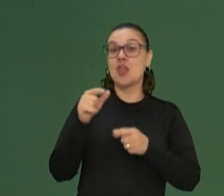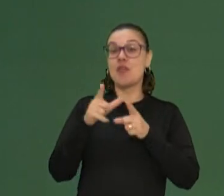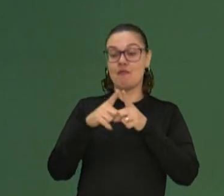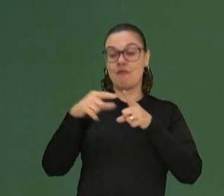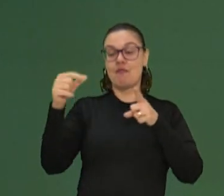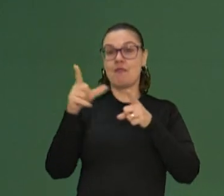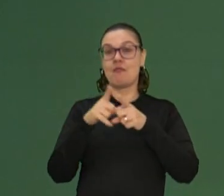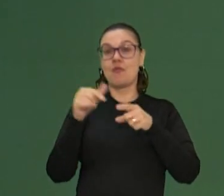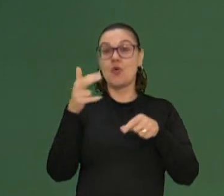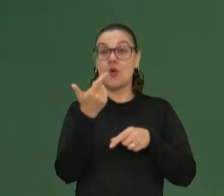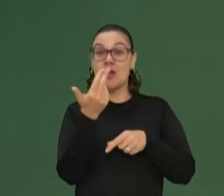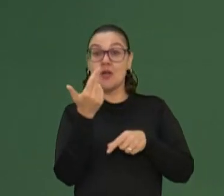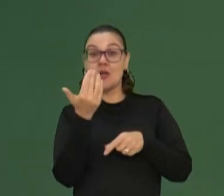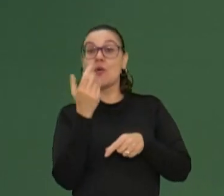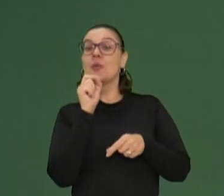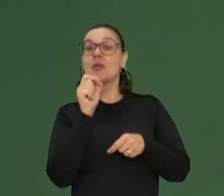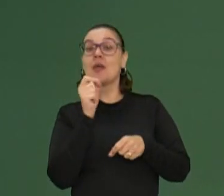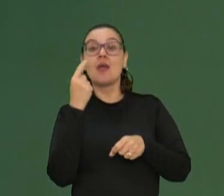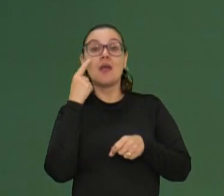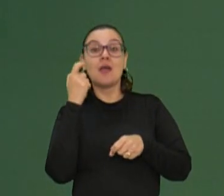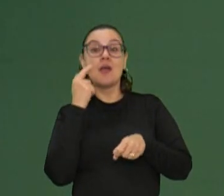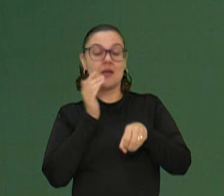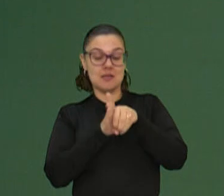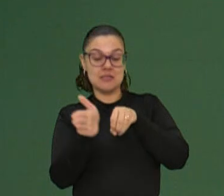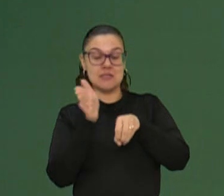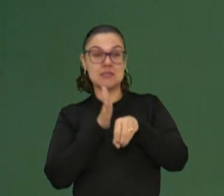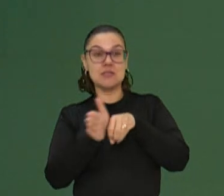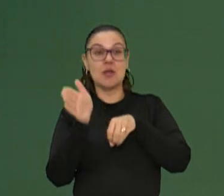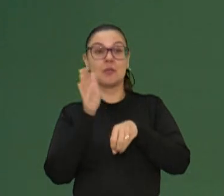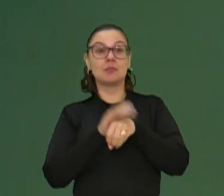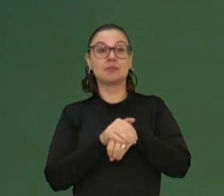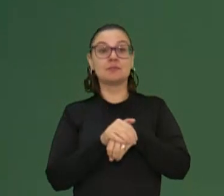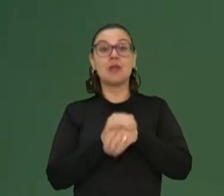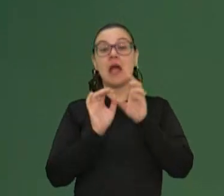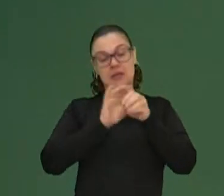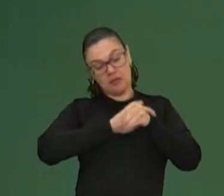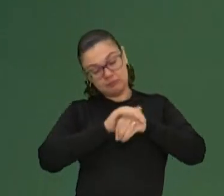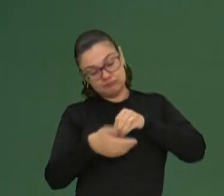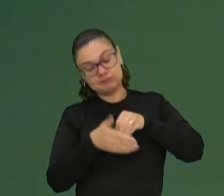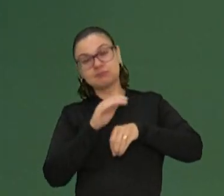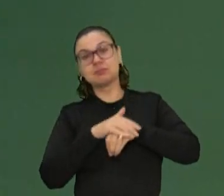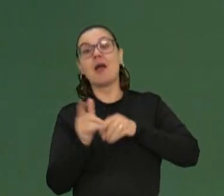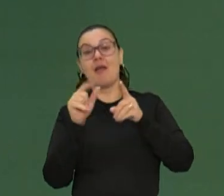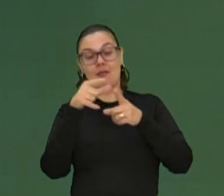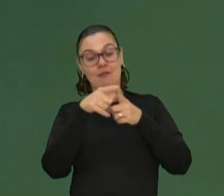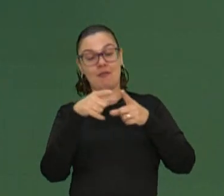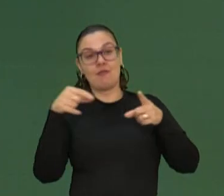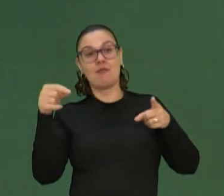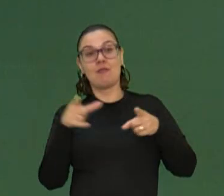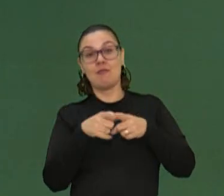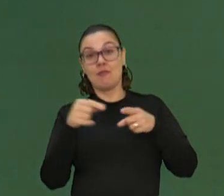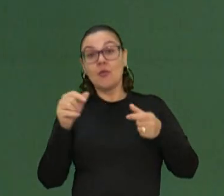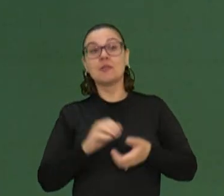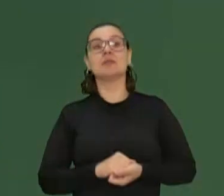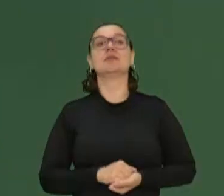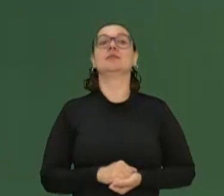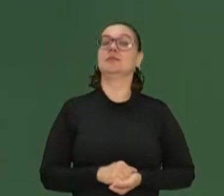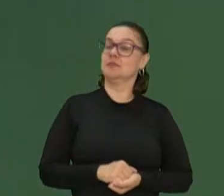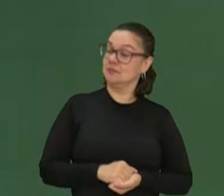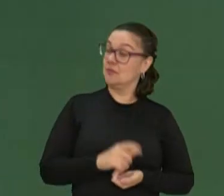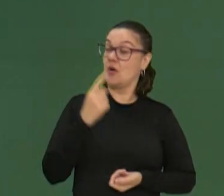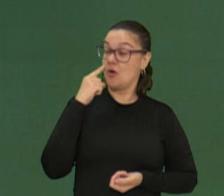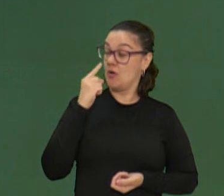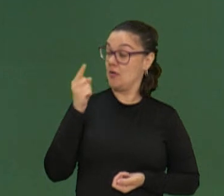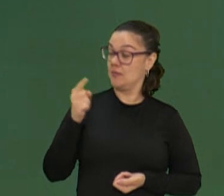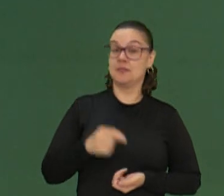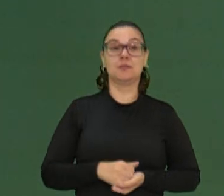folhas, como a cebola. A parte que nós comemos da cebola, os catáfilos, são folhas. Vamos com calma.